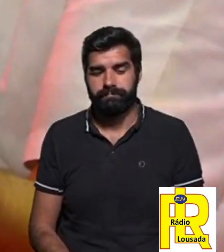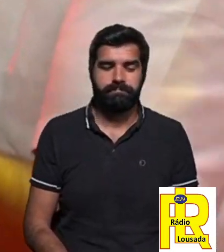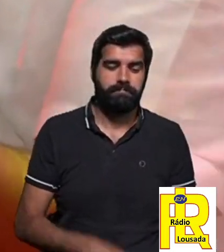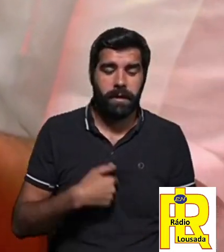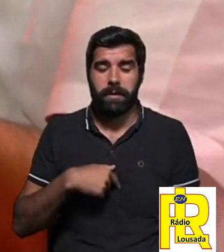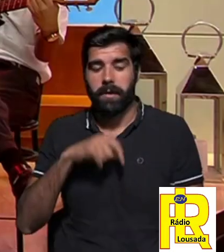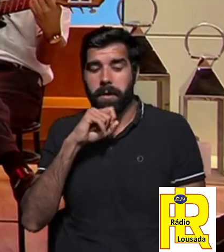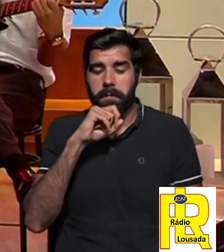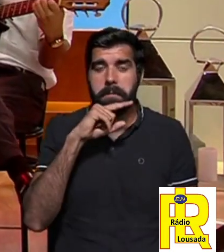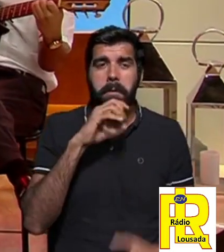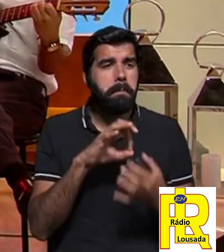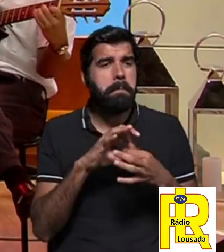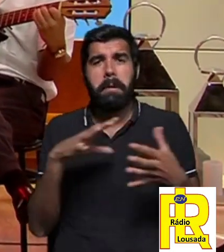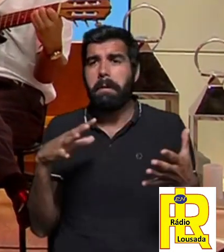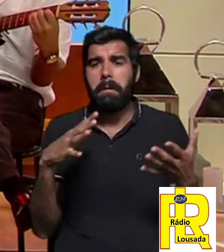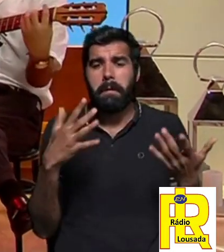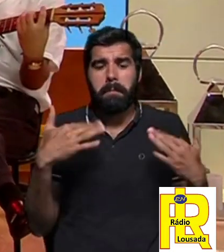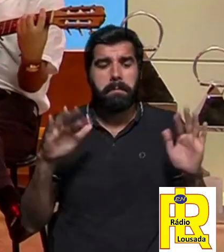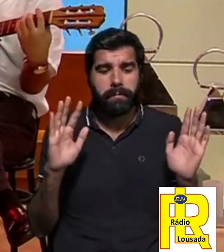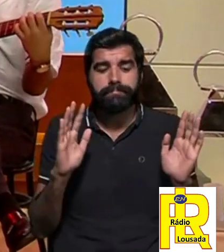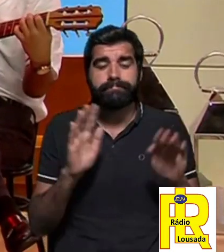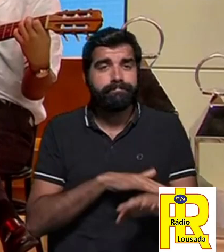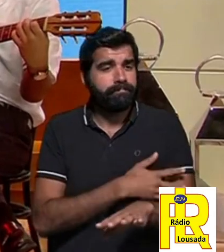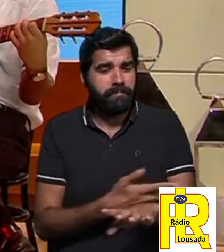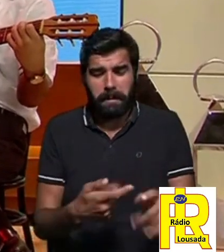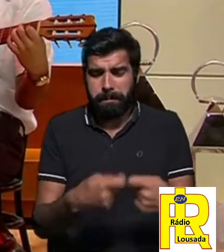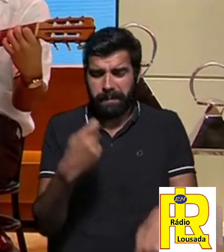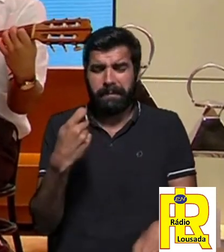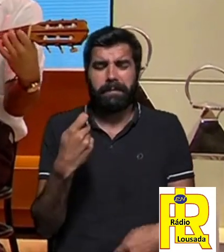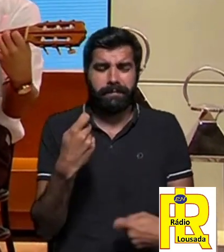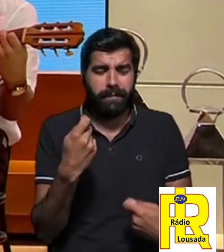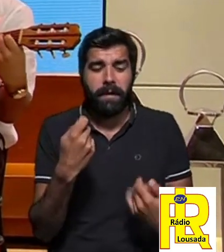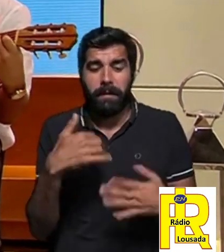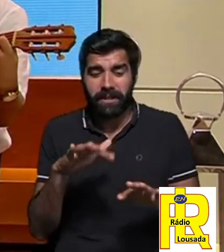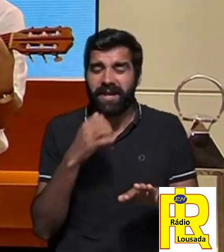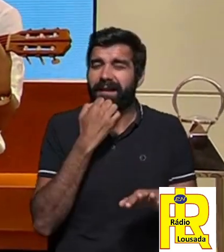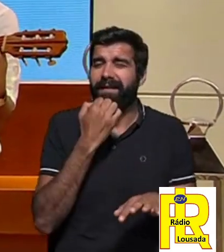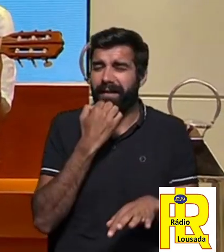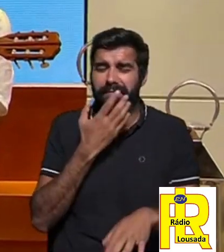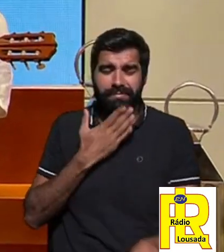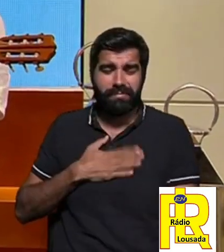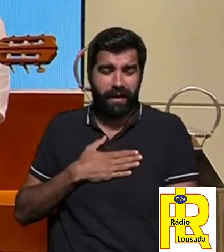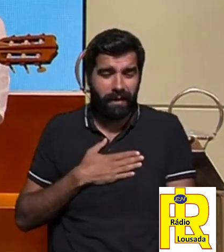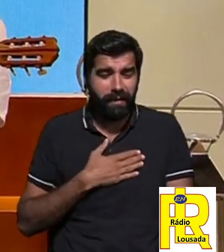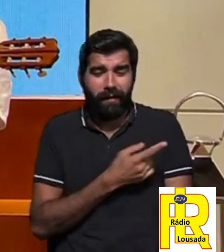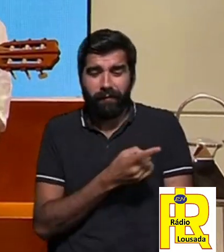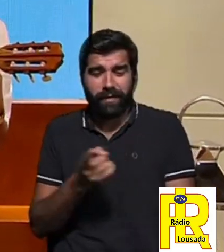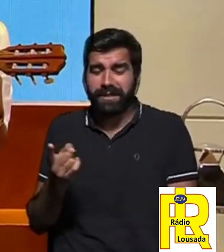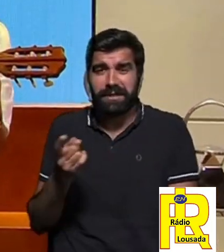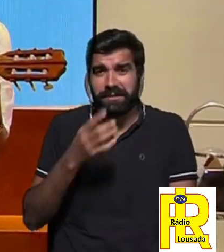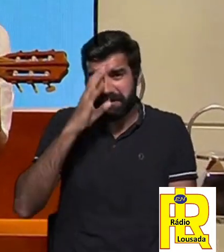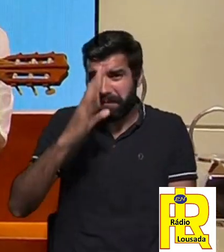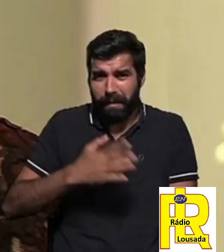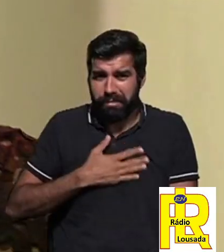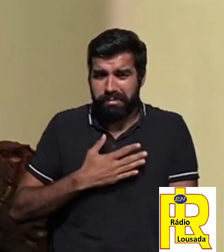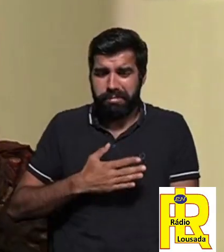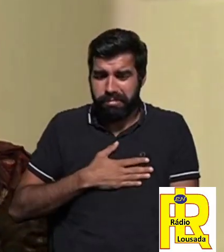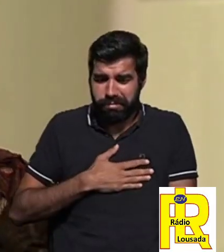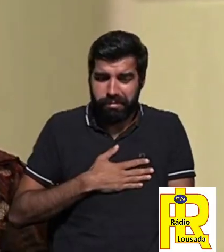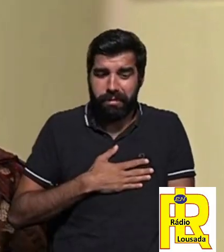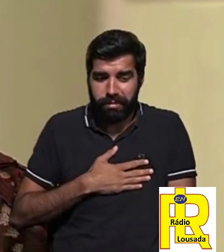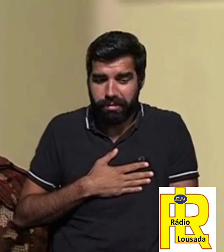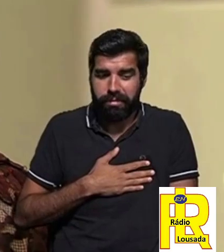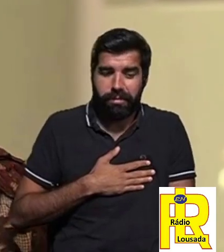Pode não fazer sentido, pode o verso não caber. Mas o que eu me tenho rido, nem vocês queiram saber. Não é